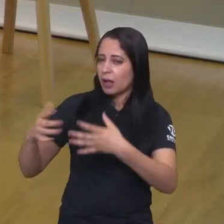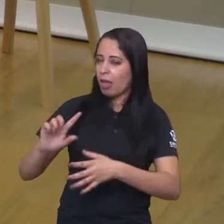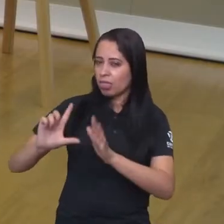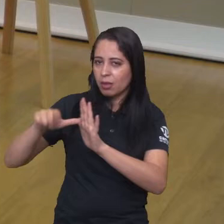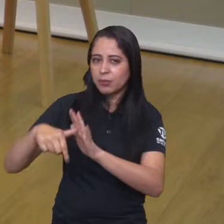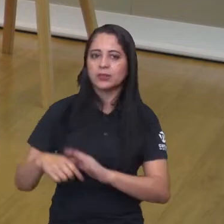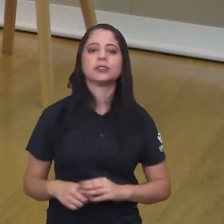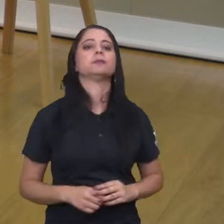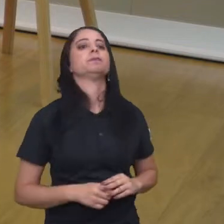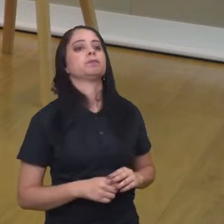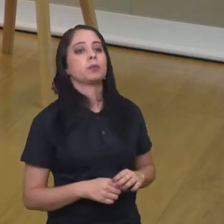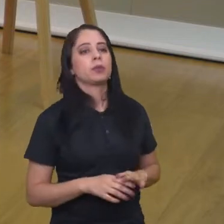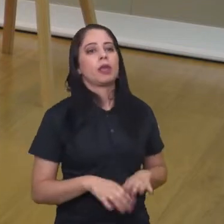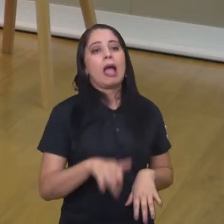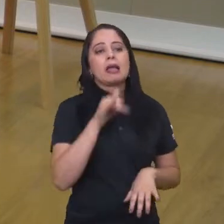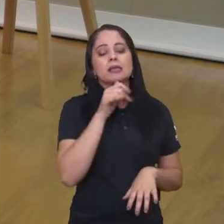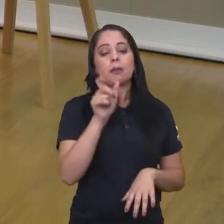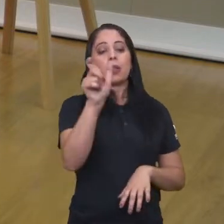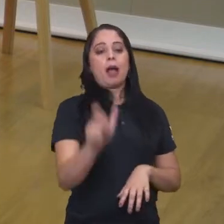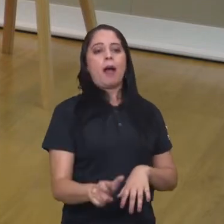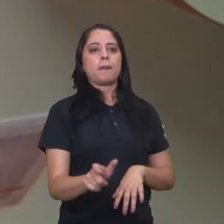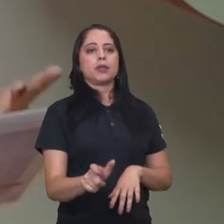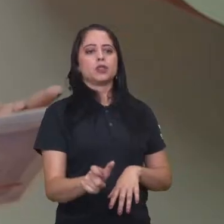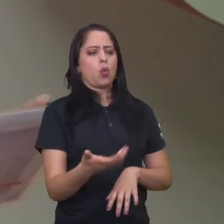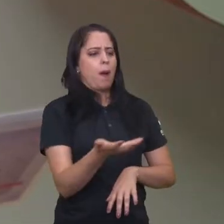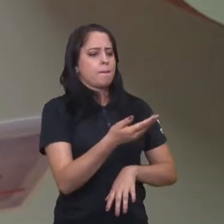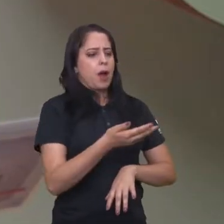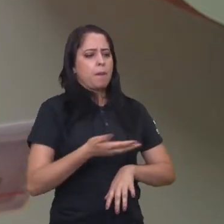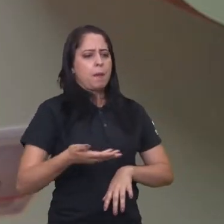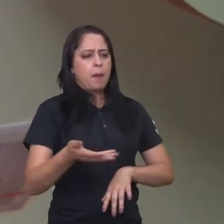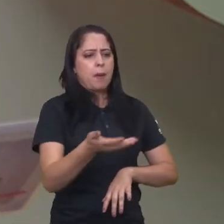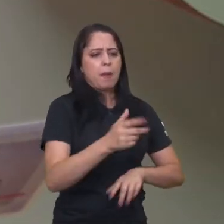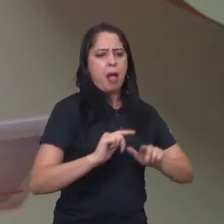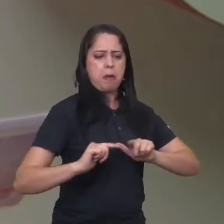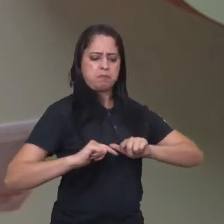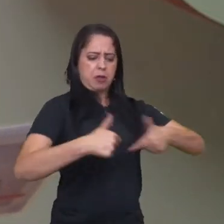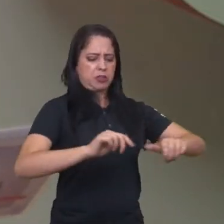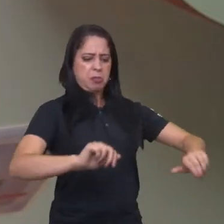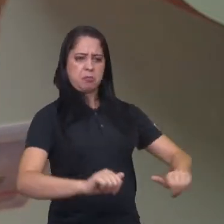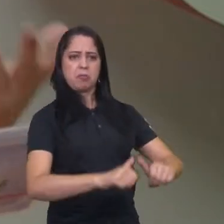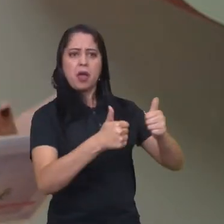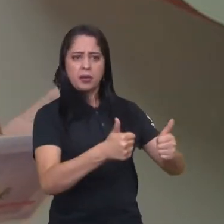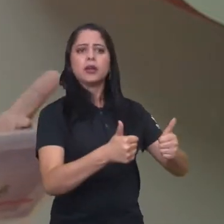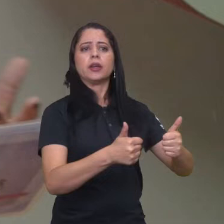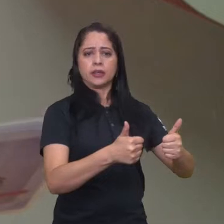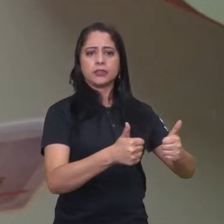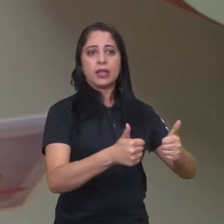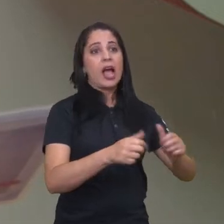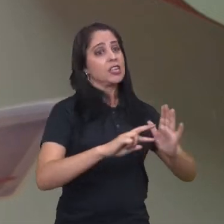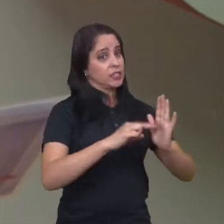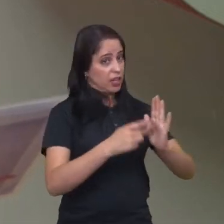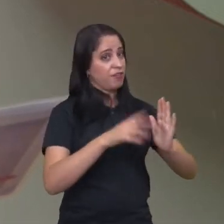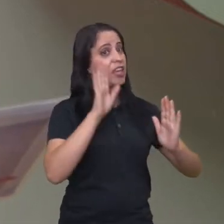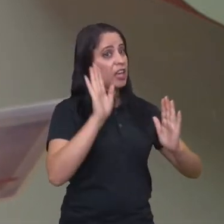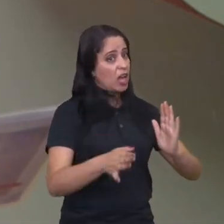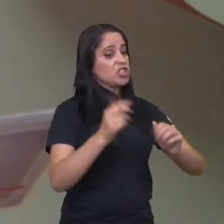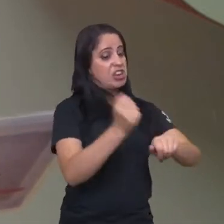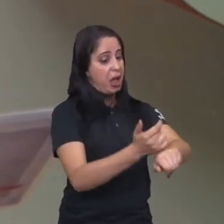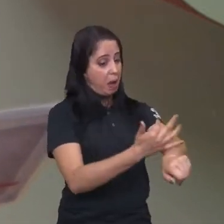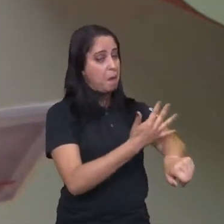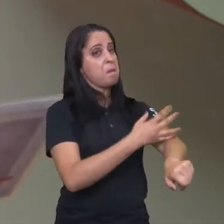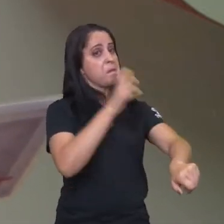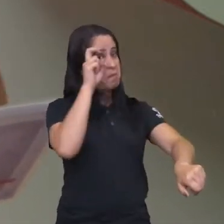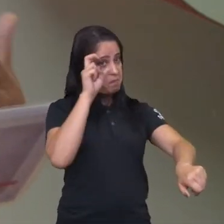passos, com certeza. E uma pessoa produtiva, ser produtivo também faz parte, é uma das características da pessoa que